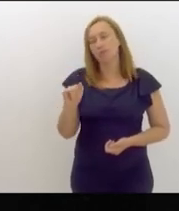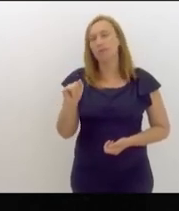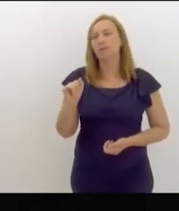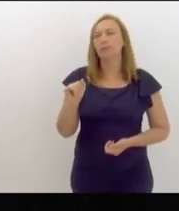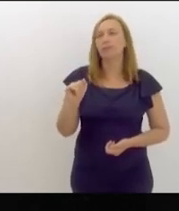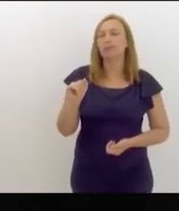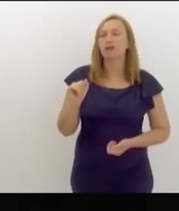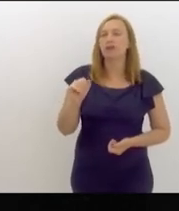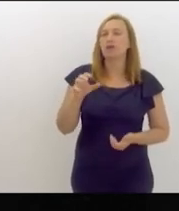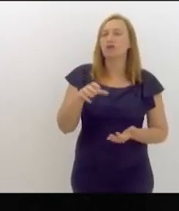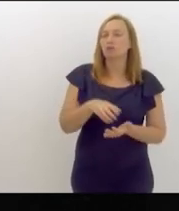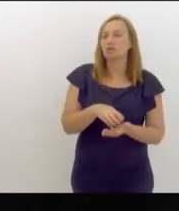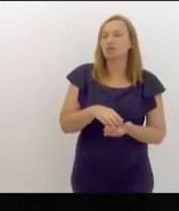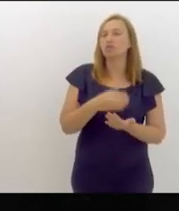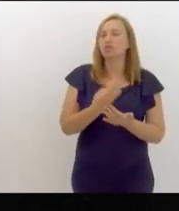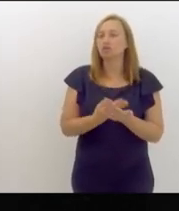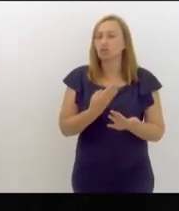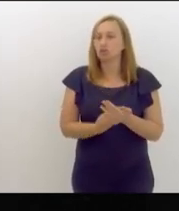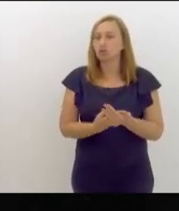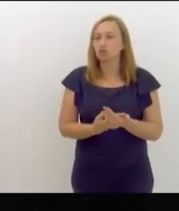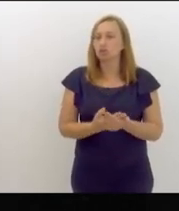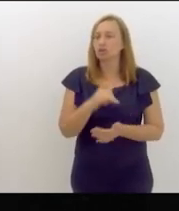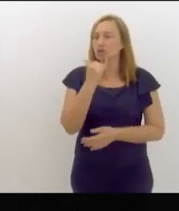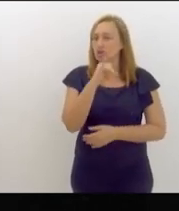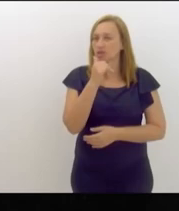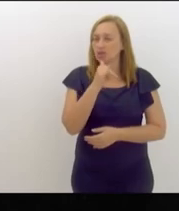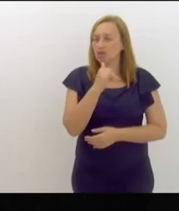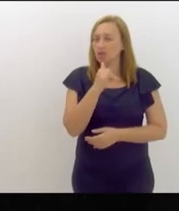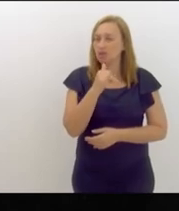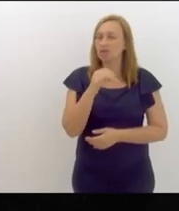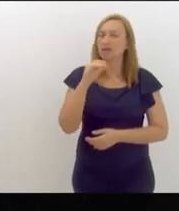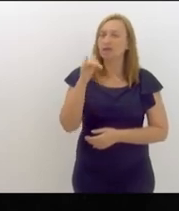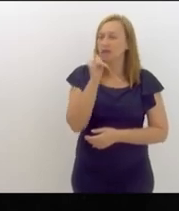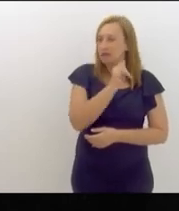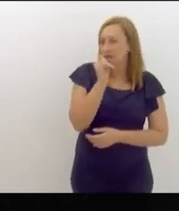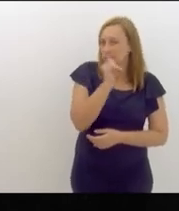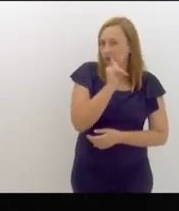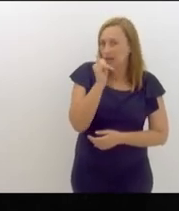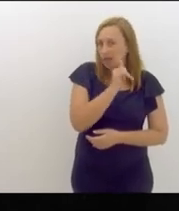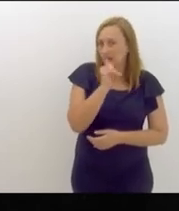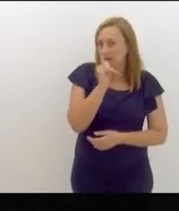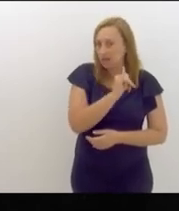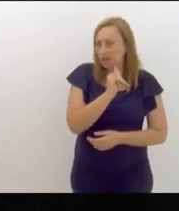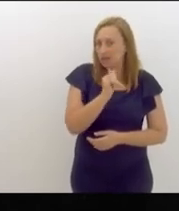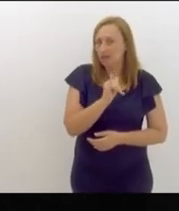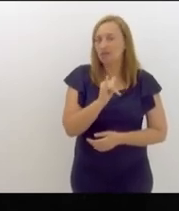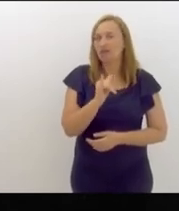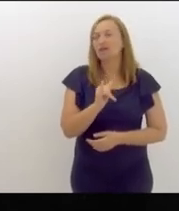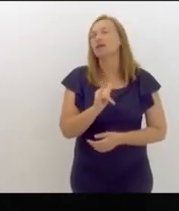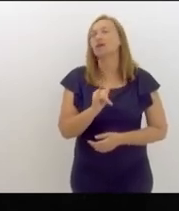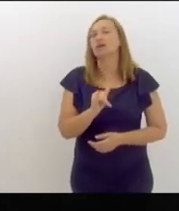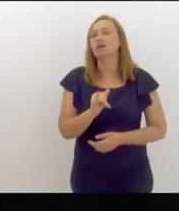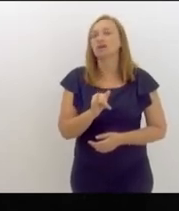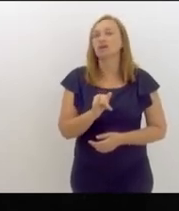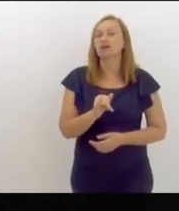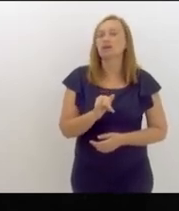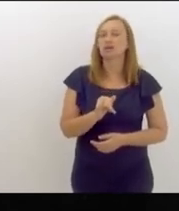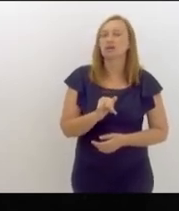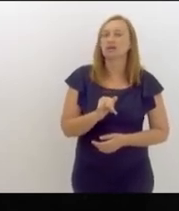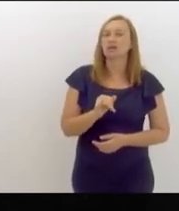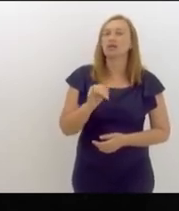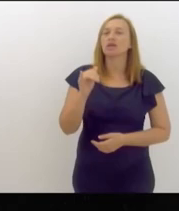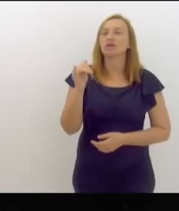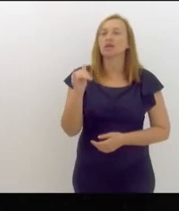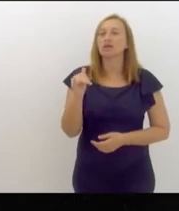o Centro de Estudos Ener Enzo tasselli na Itália Agência Nacional de Energia Nuclear e fontes alternativas